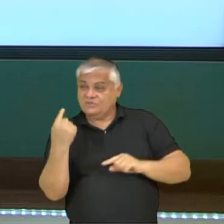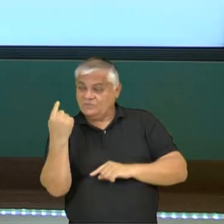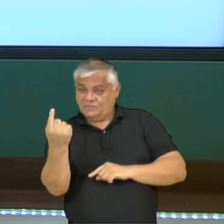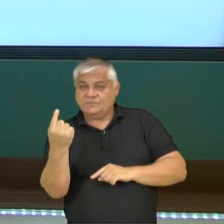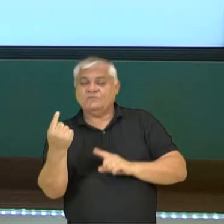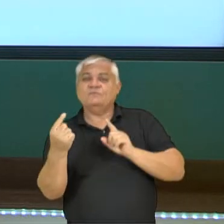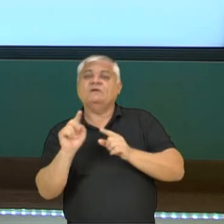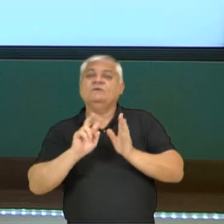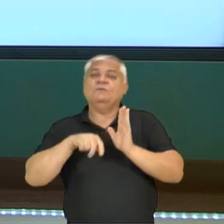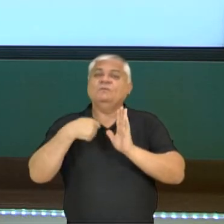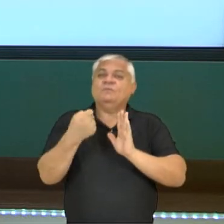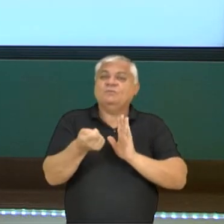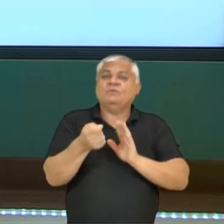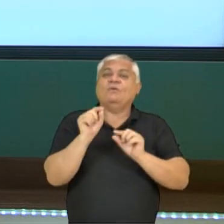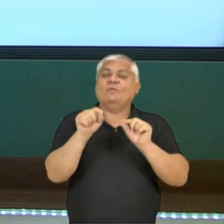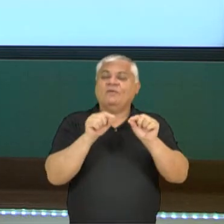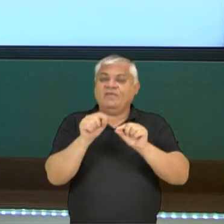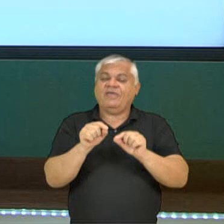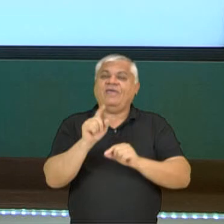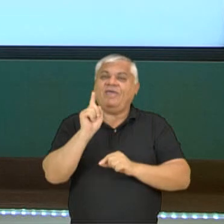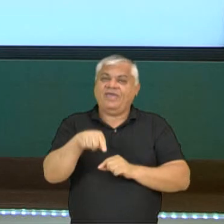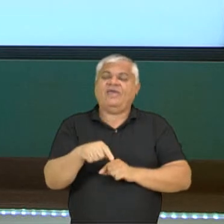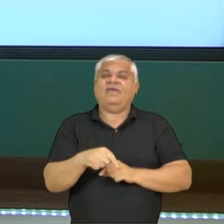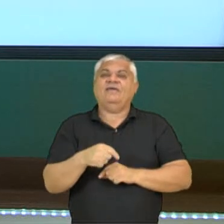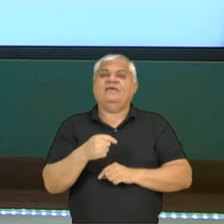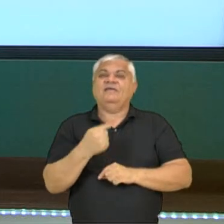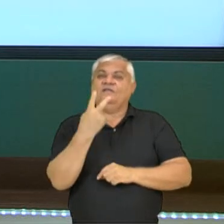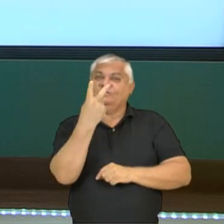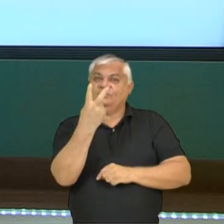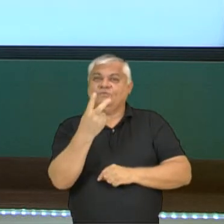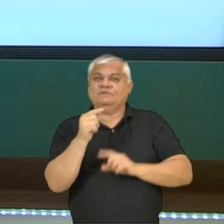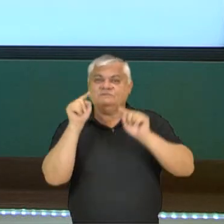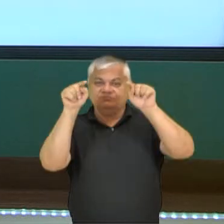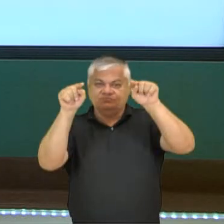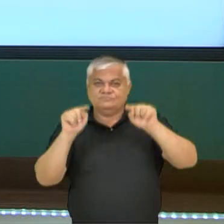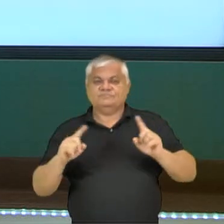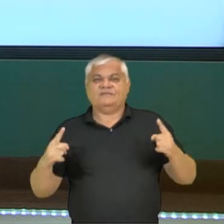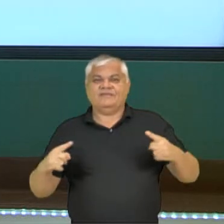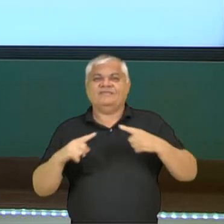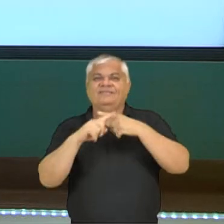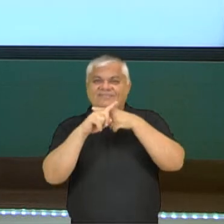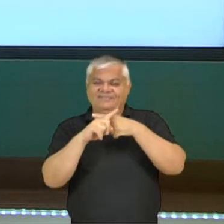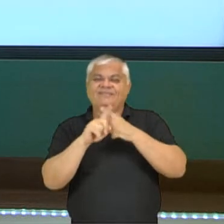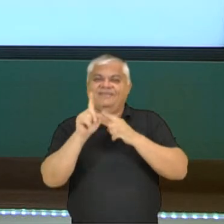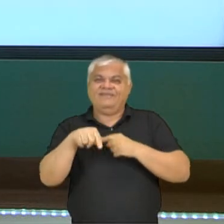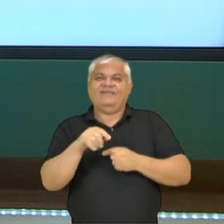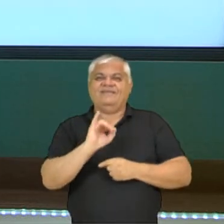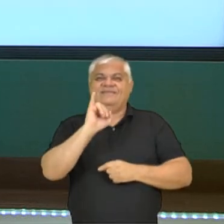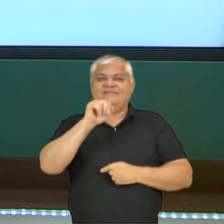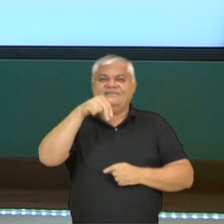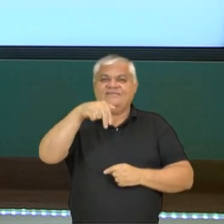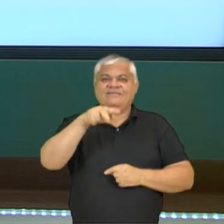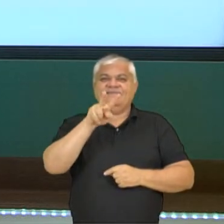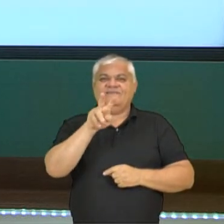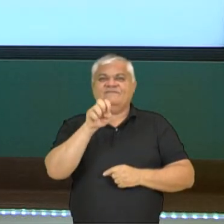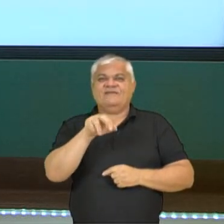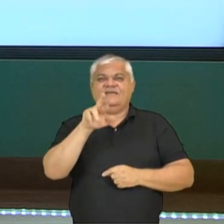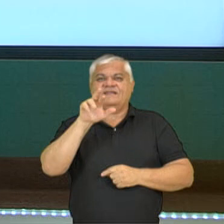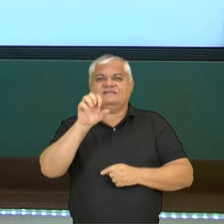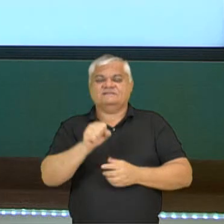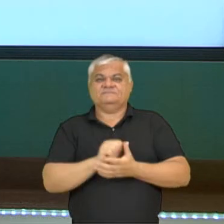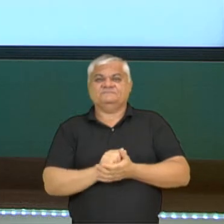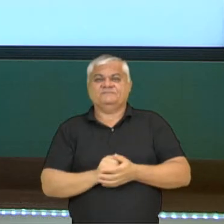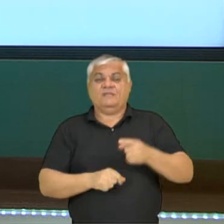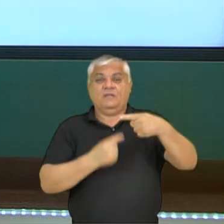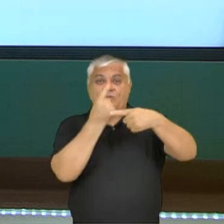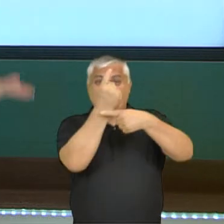1, significa que eu estou multiplicando 2 frações que são inversas uma da outra. Então,